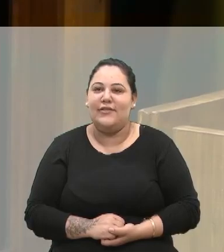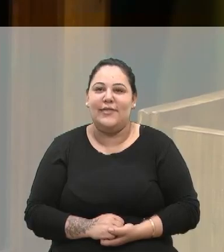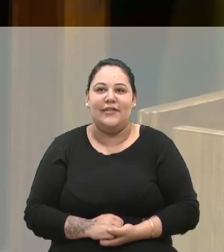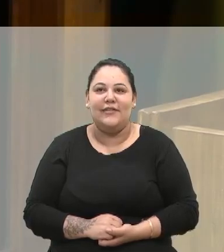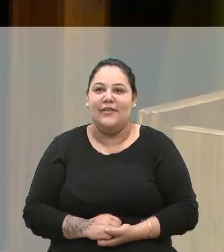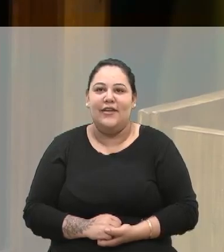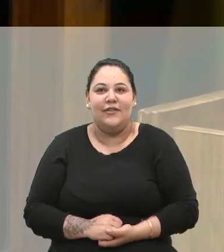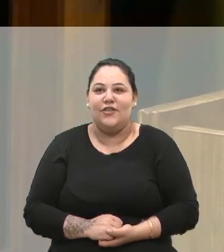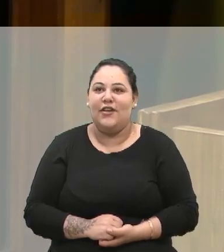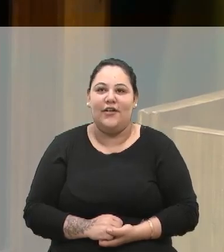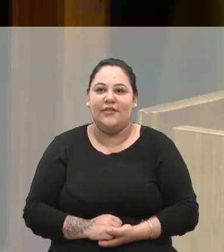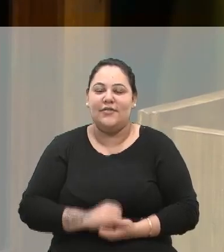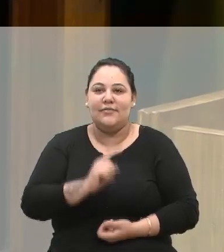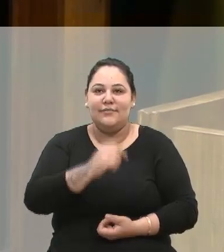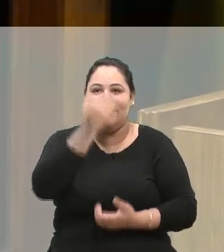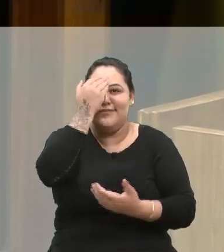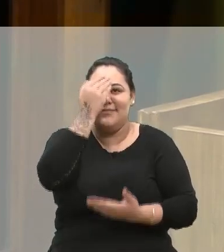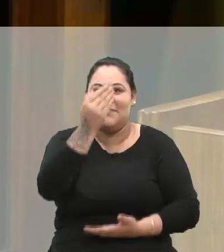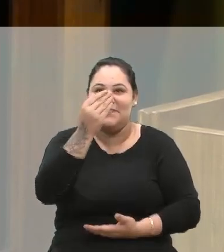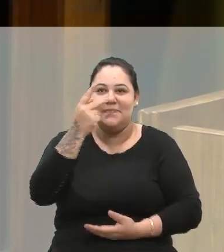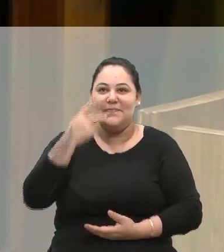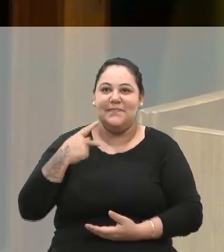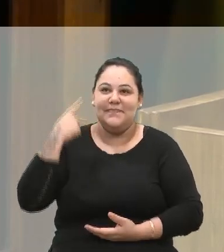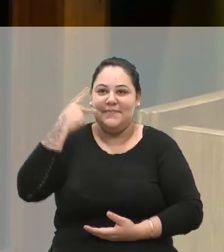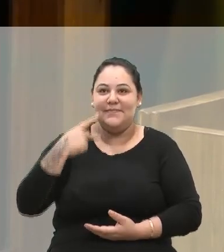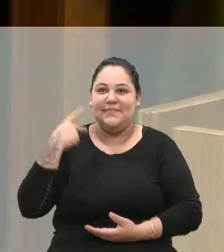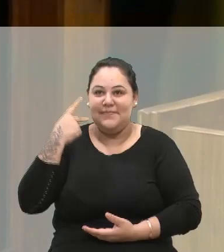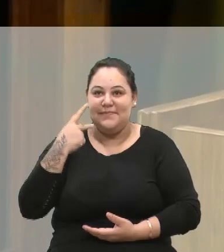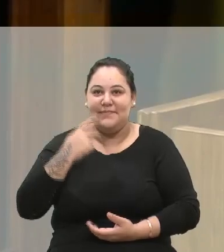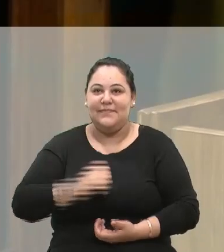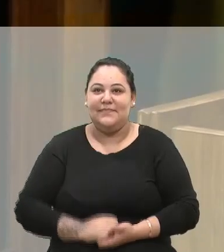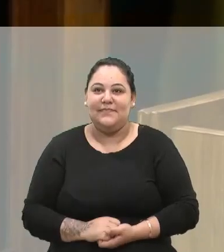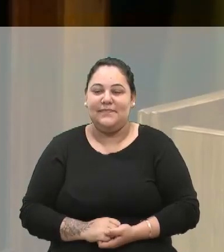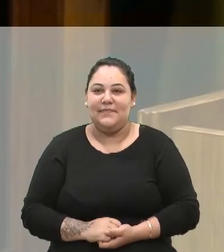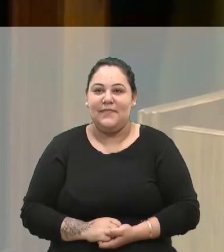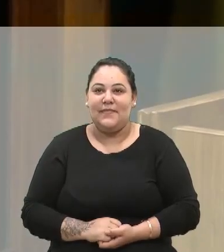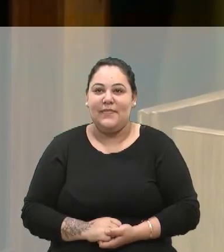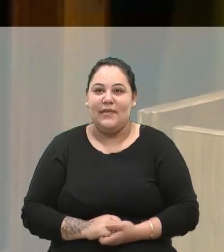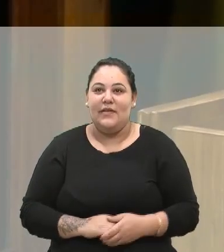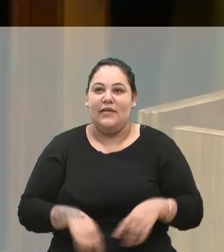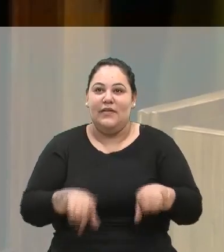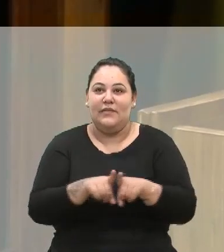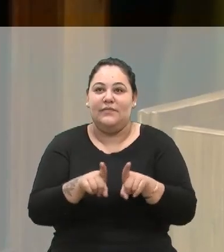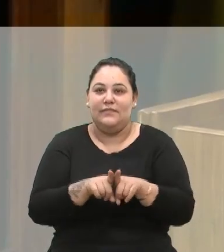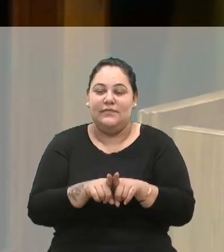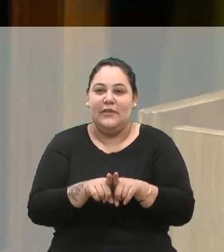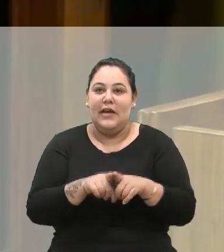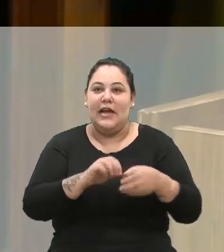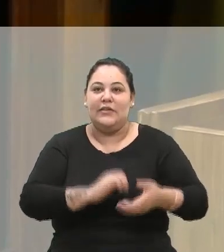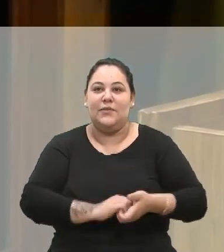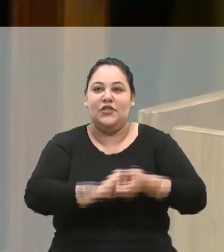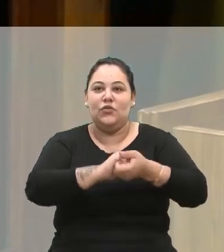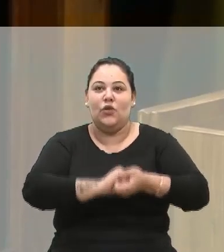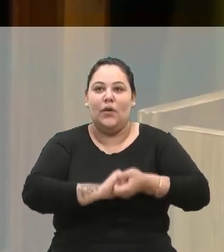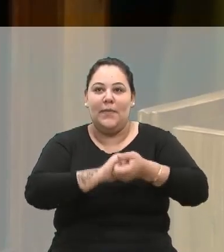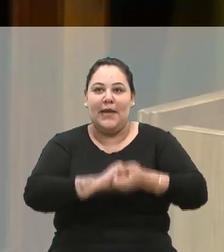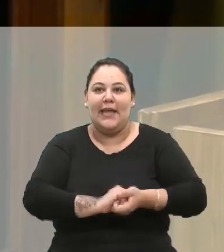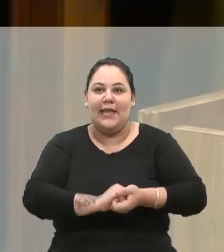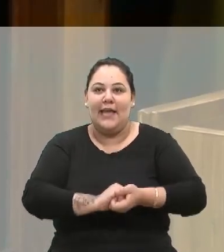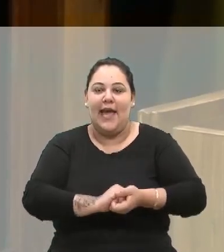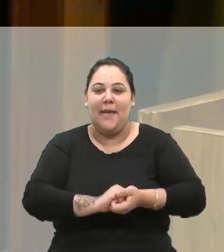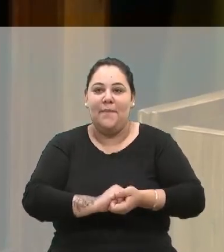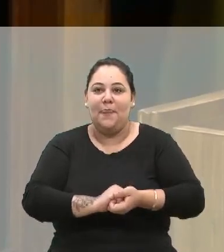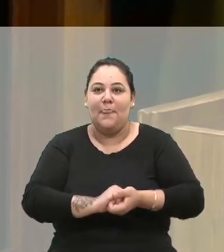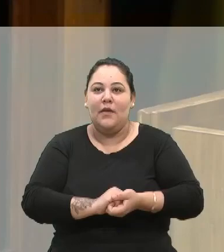Obrigado, presidente. Obrigado, colegas vereador. Quero cumprimentar a todos.